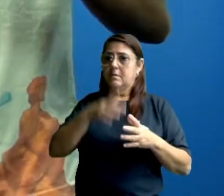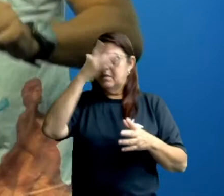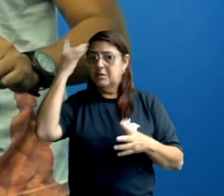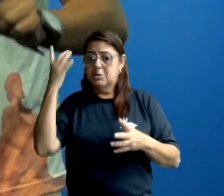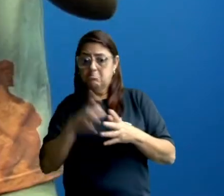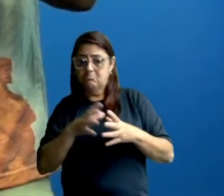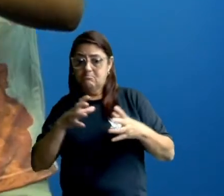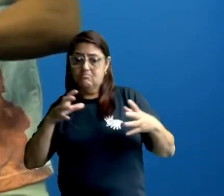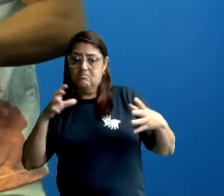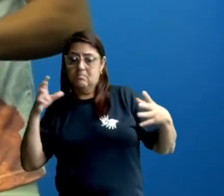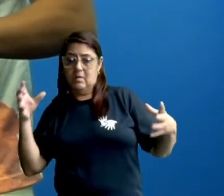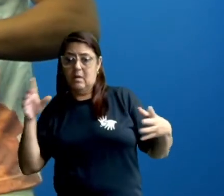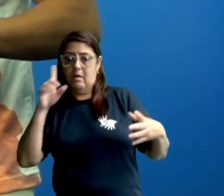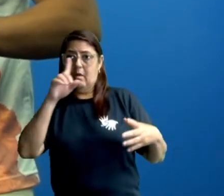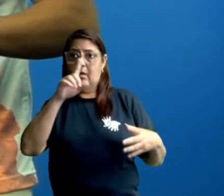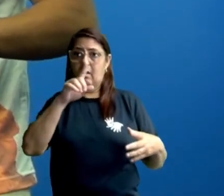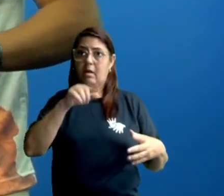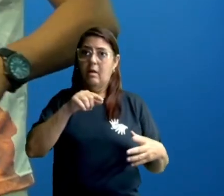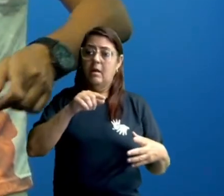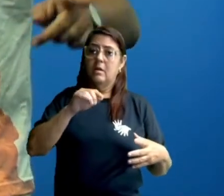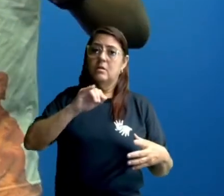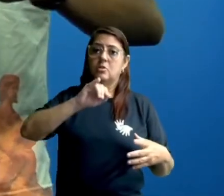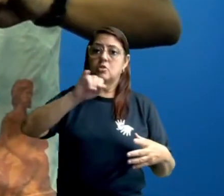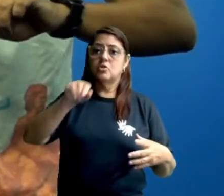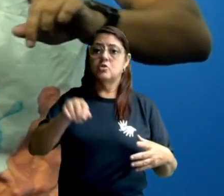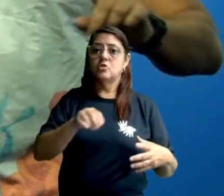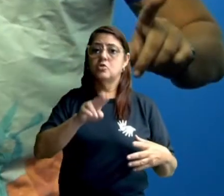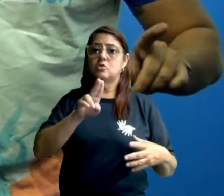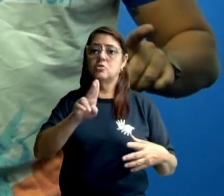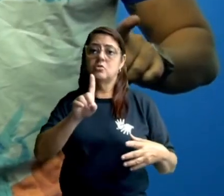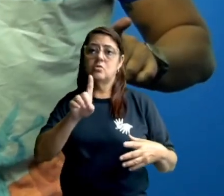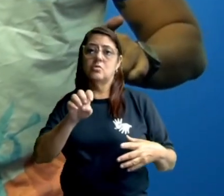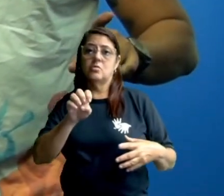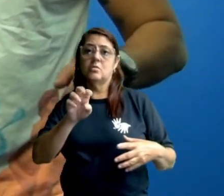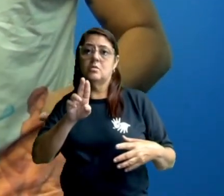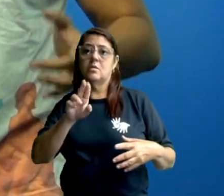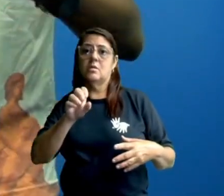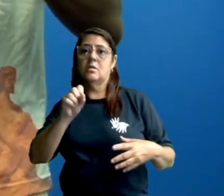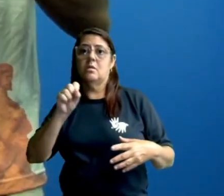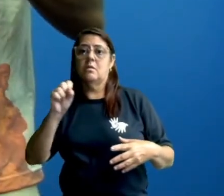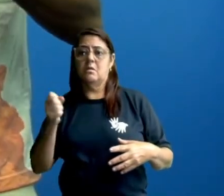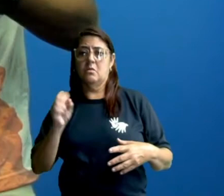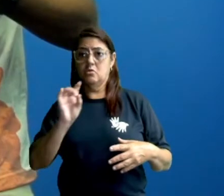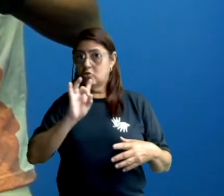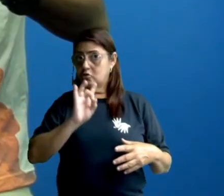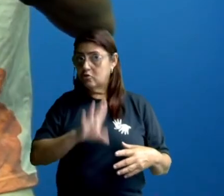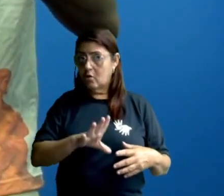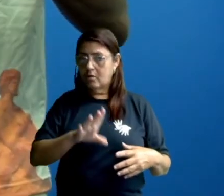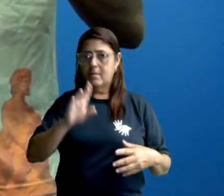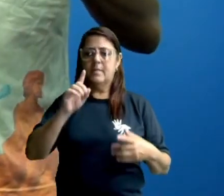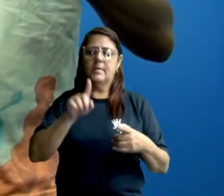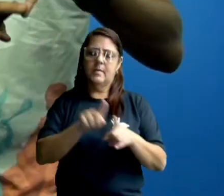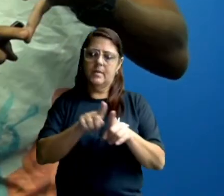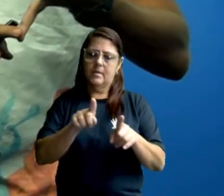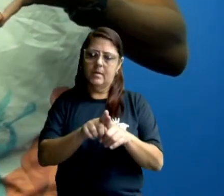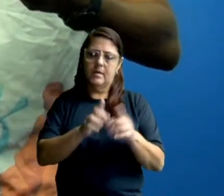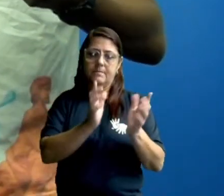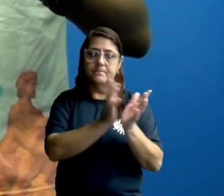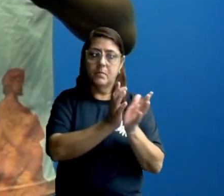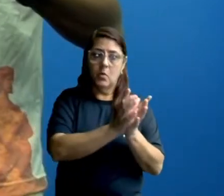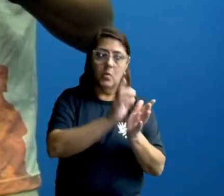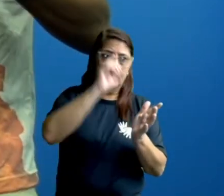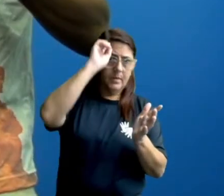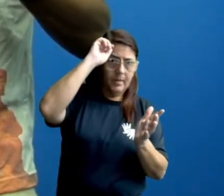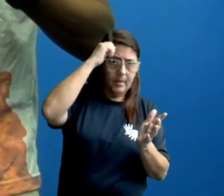maioria eram judeus, mas não eram apenas judeus, negros,